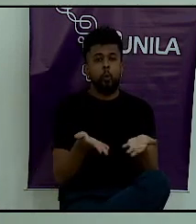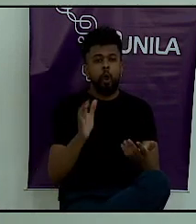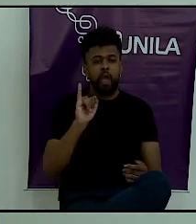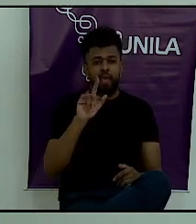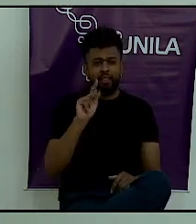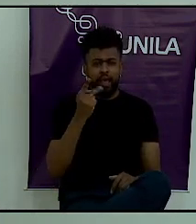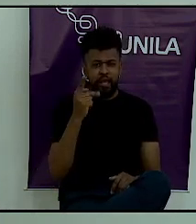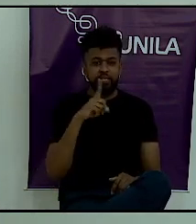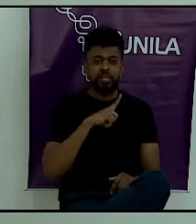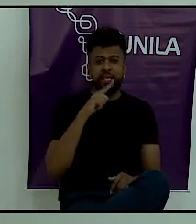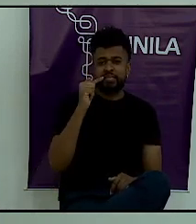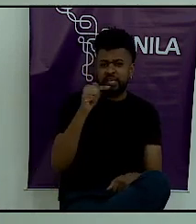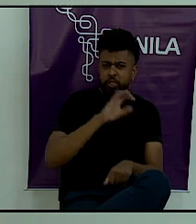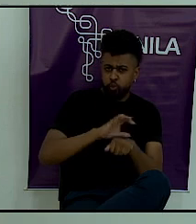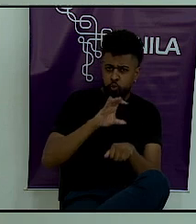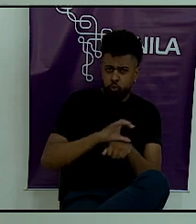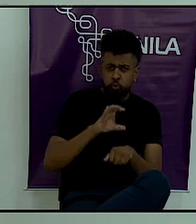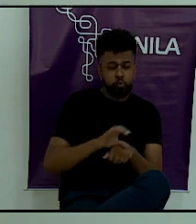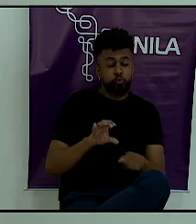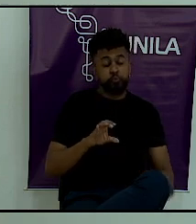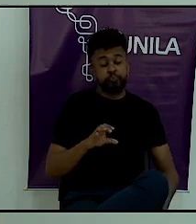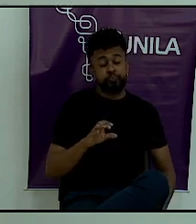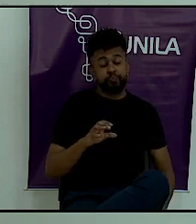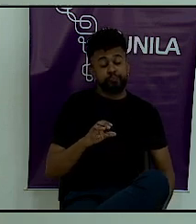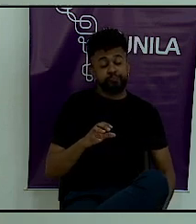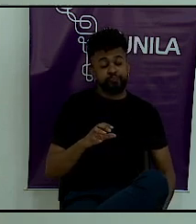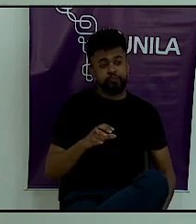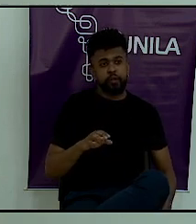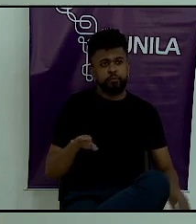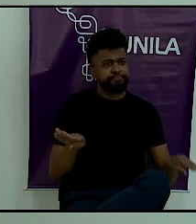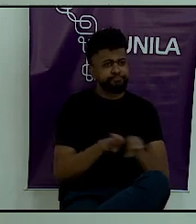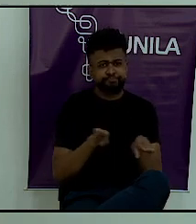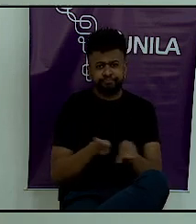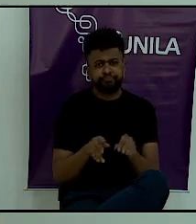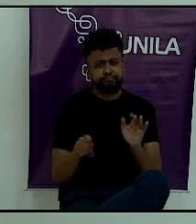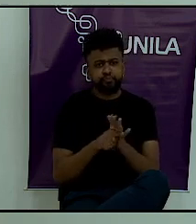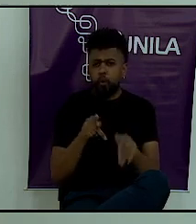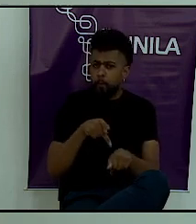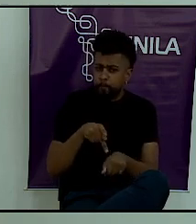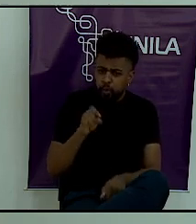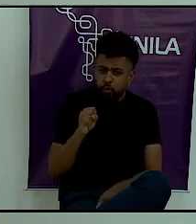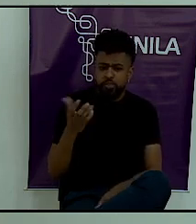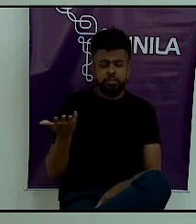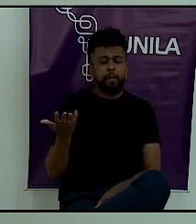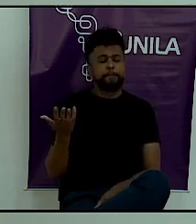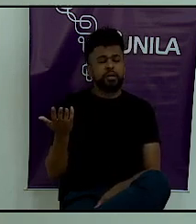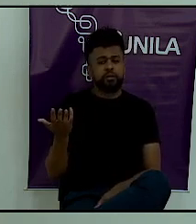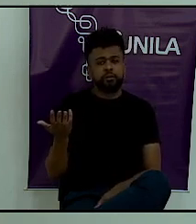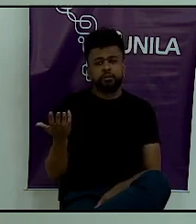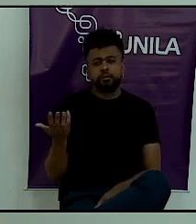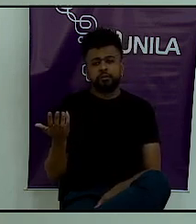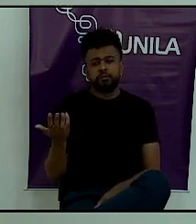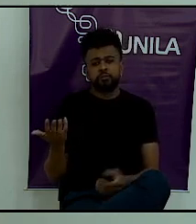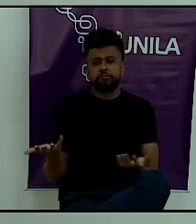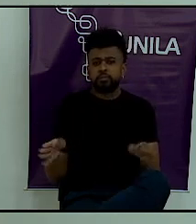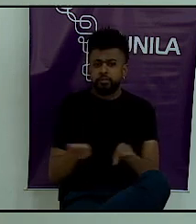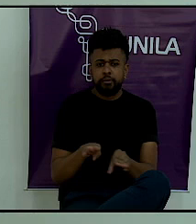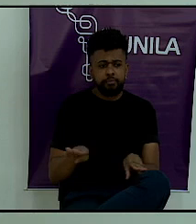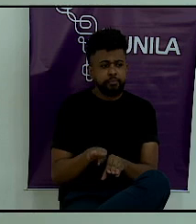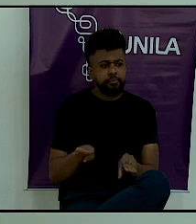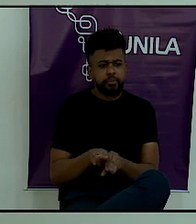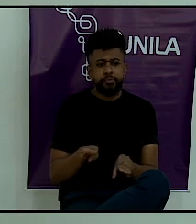ILACHE 7 cursos de graduação, que, além dos programas de pós-graduação, e